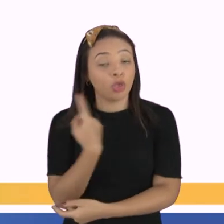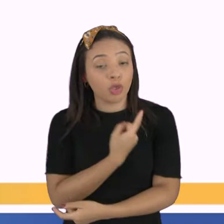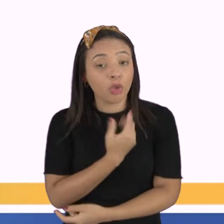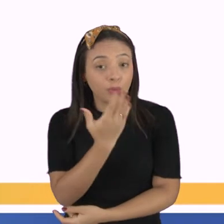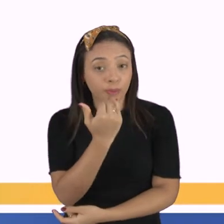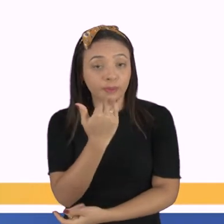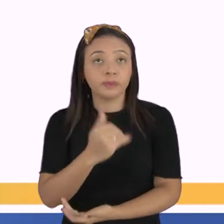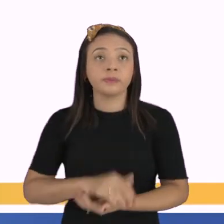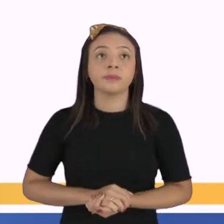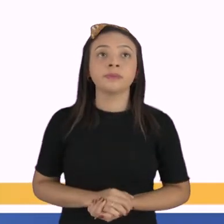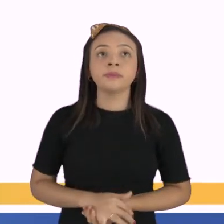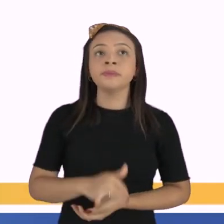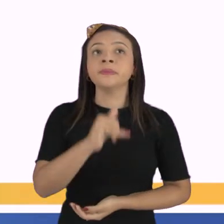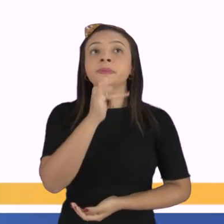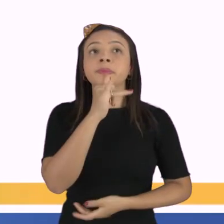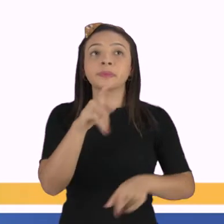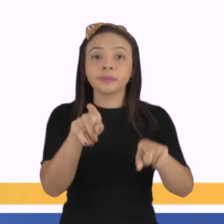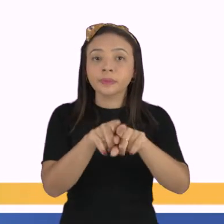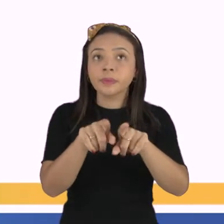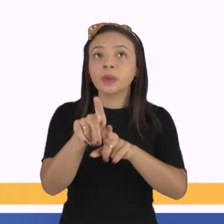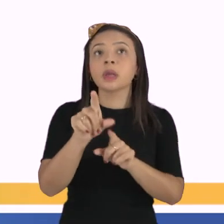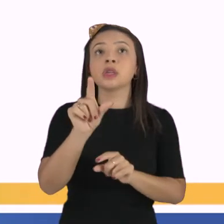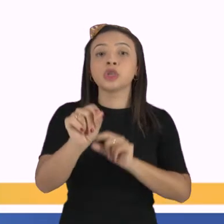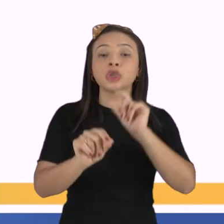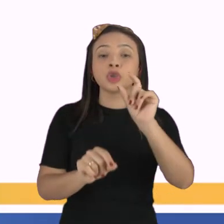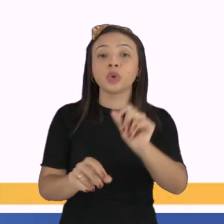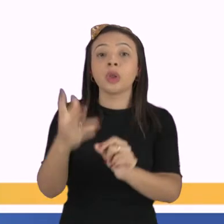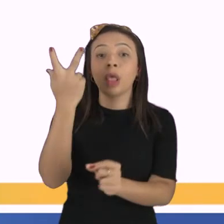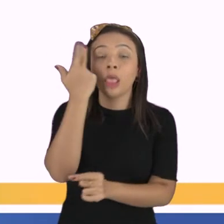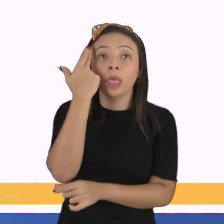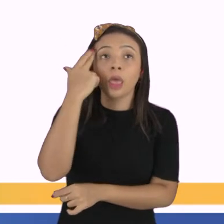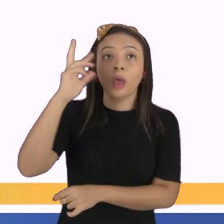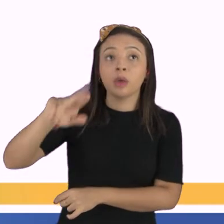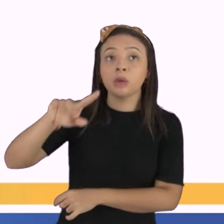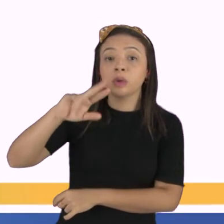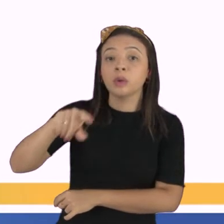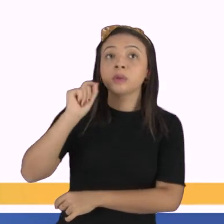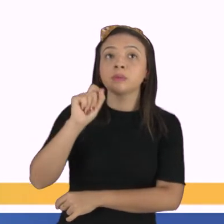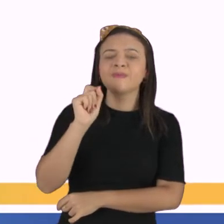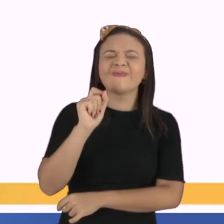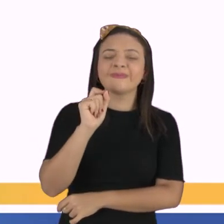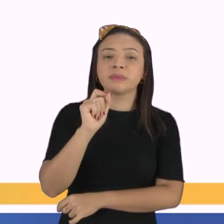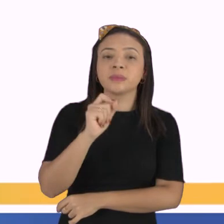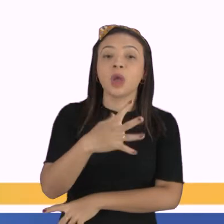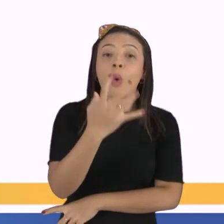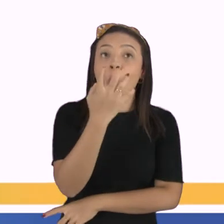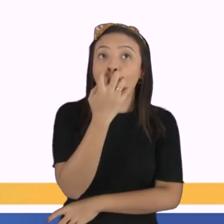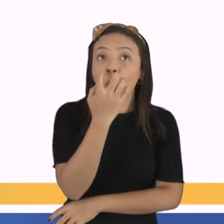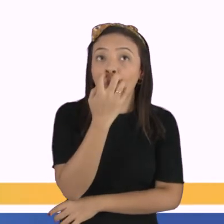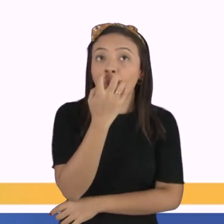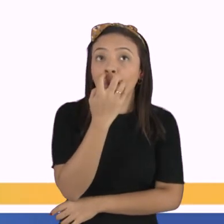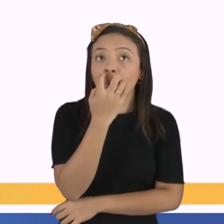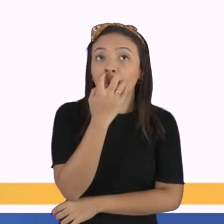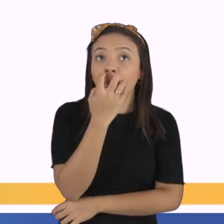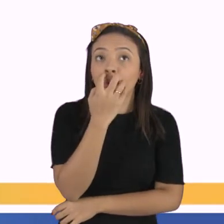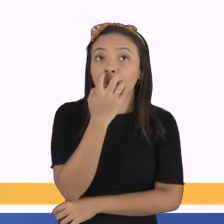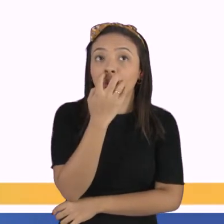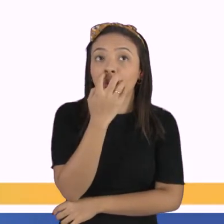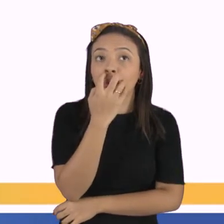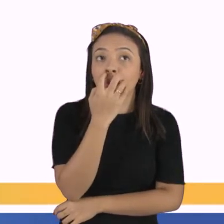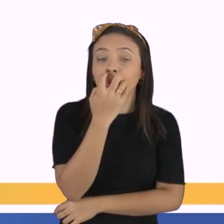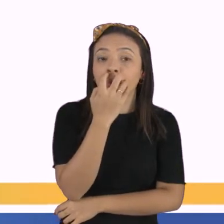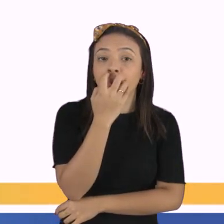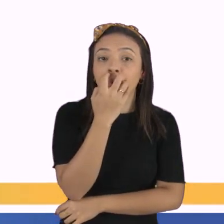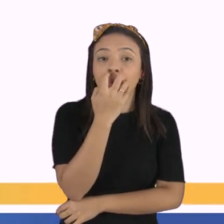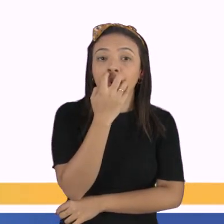alimentação. Um exemplo também da seleção artificial, nós podemos citar os cães, né? Os cães, eles